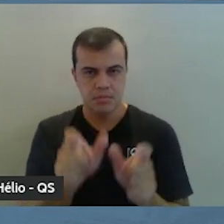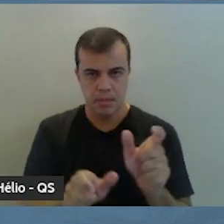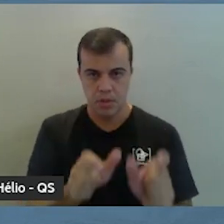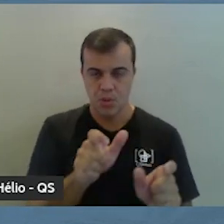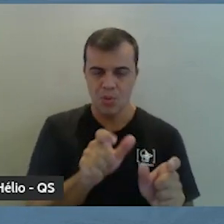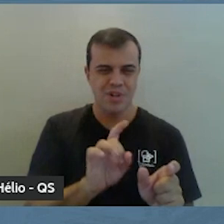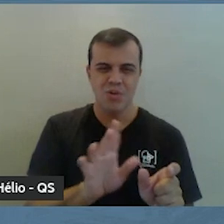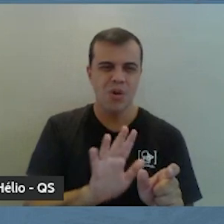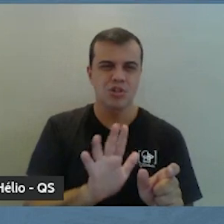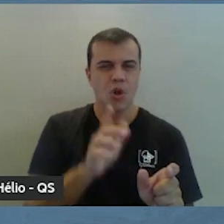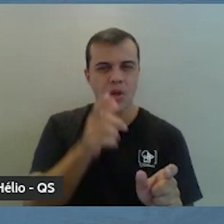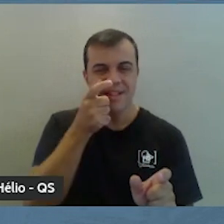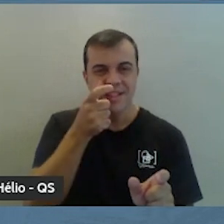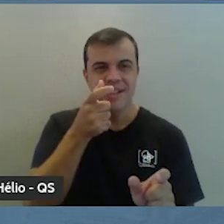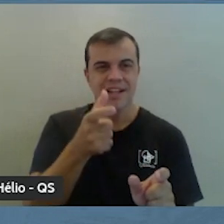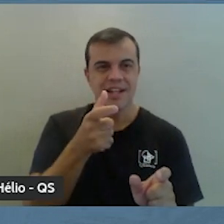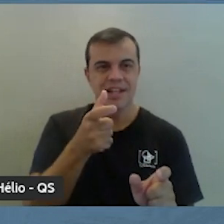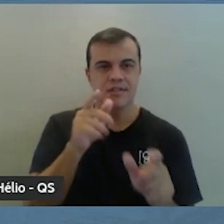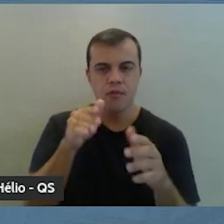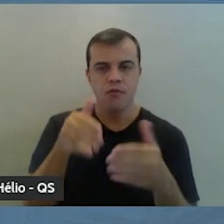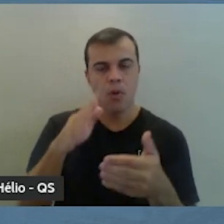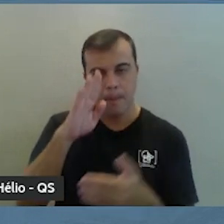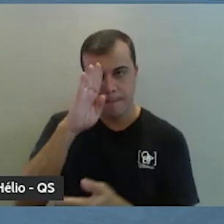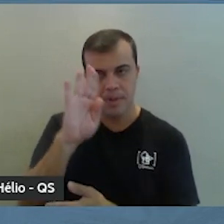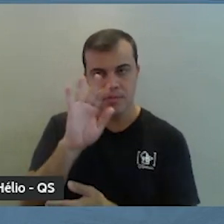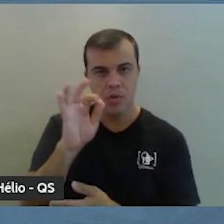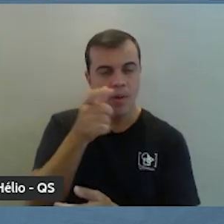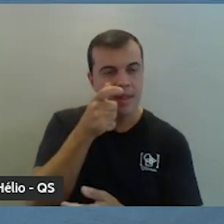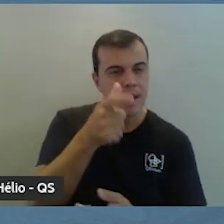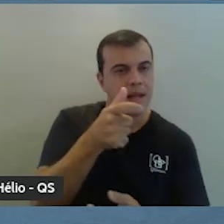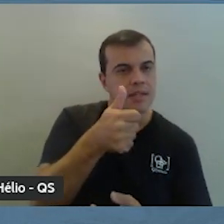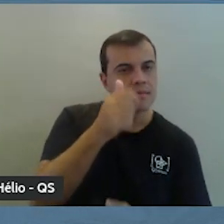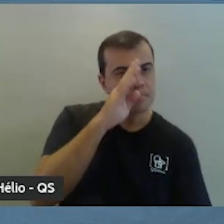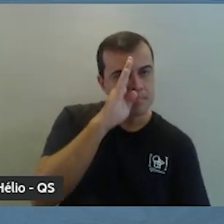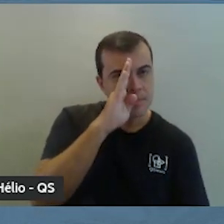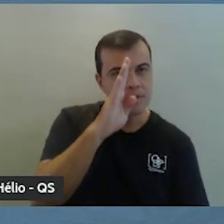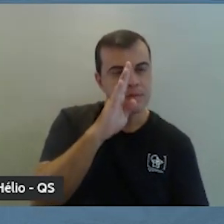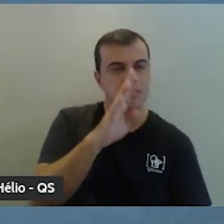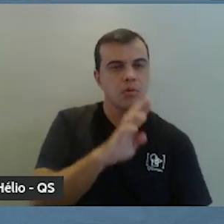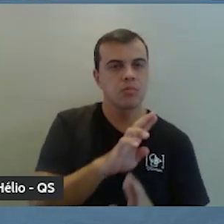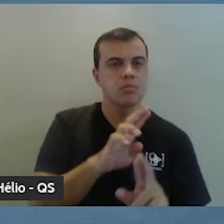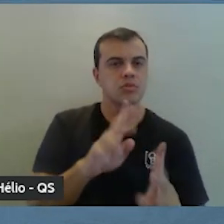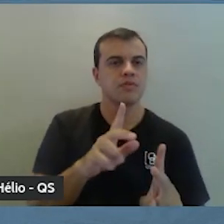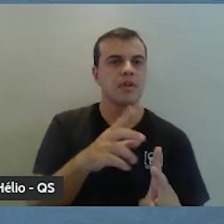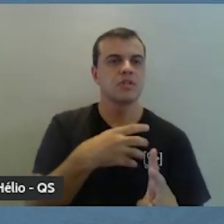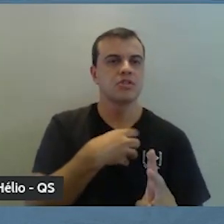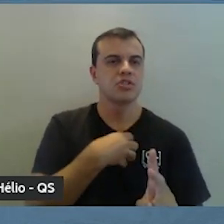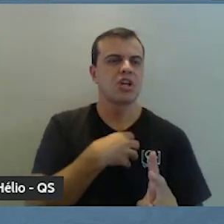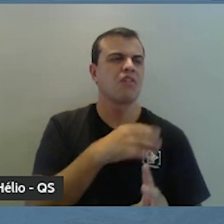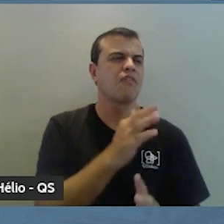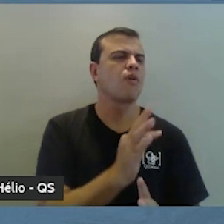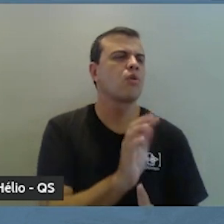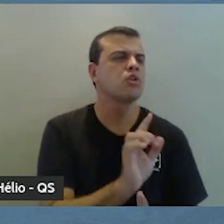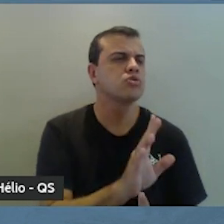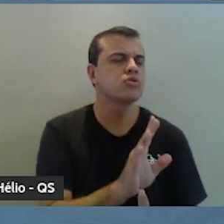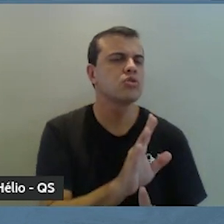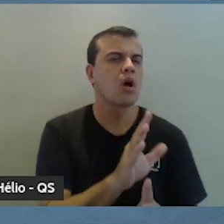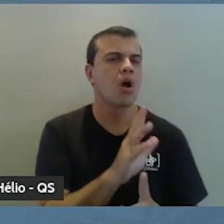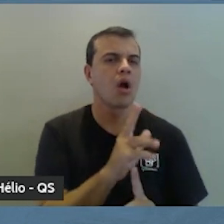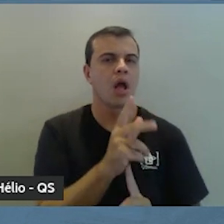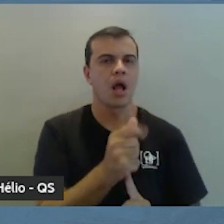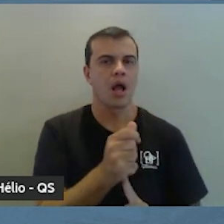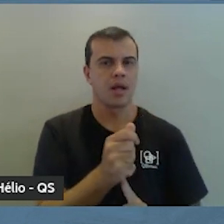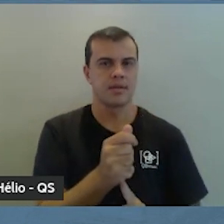não é o foco principal. O interesse principal é romper com o academicismo na maneira de se